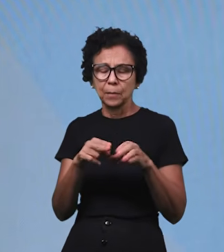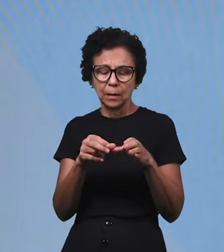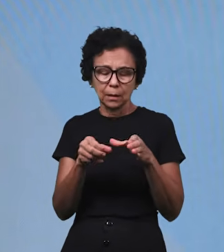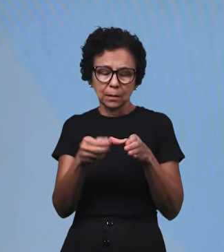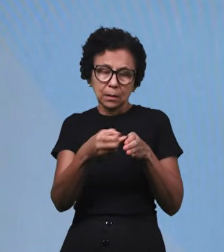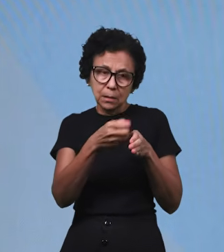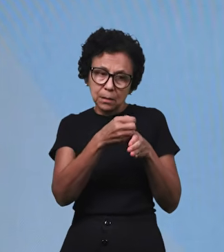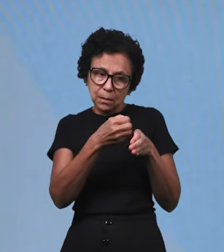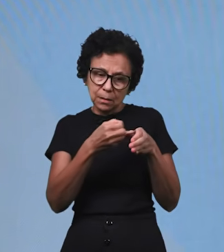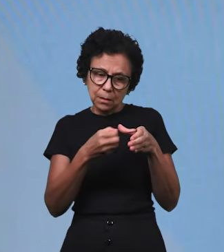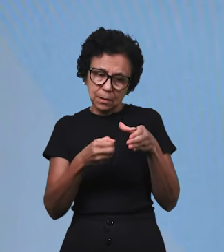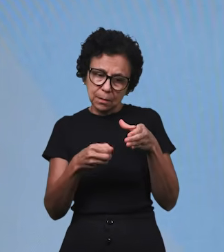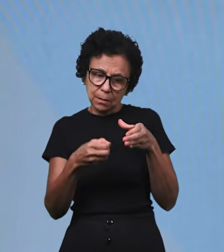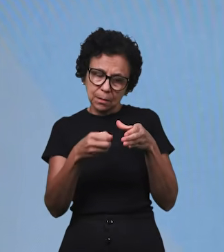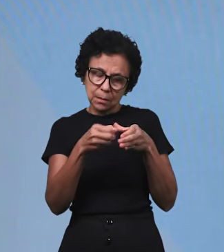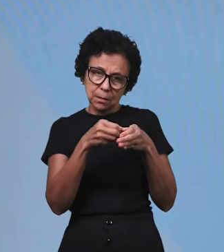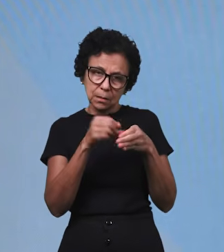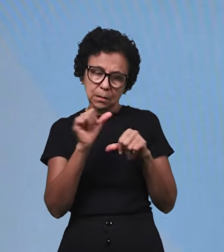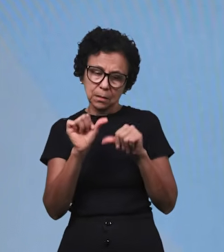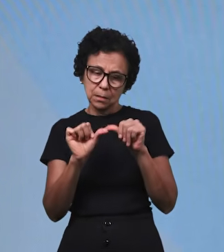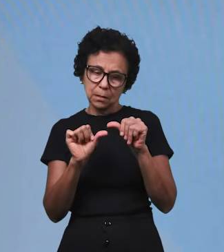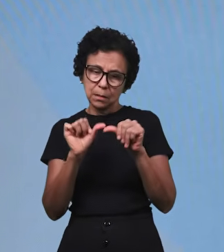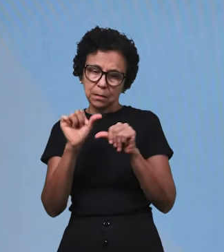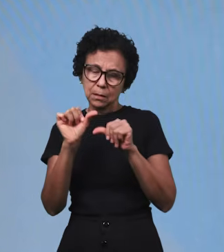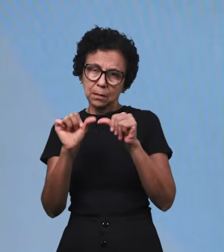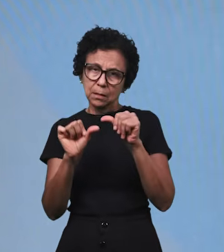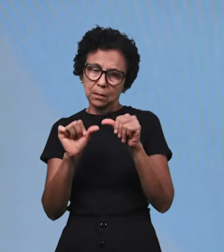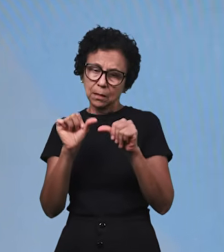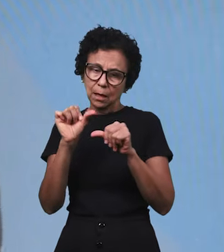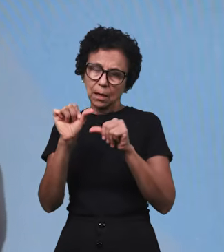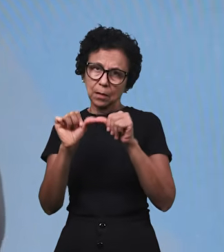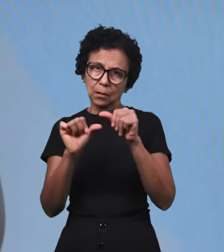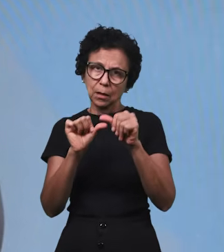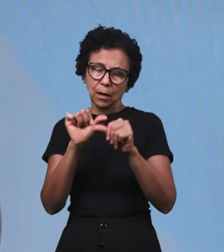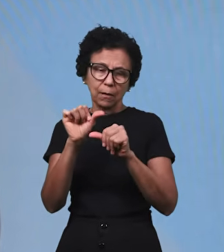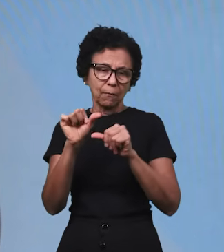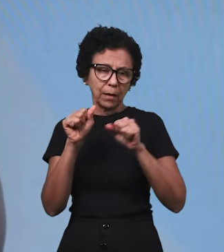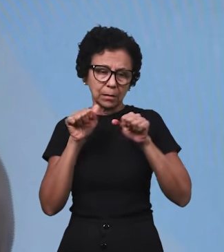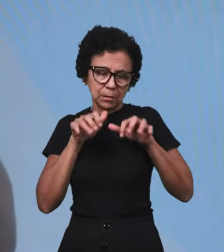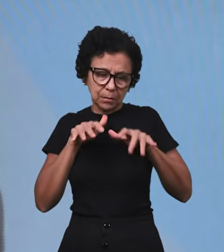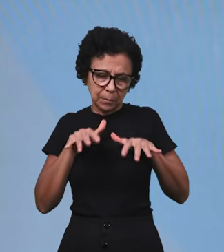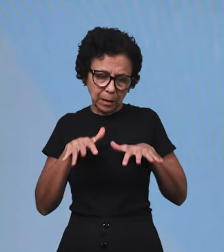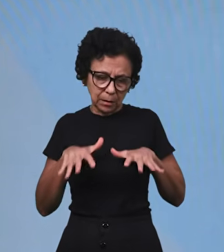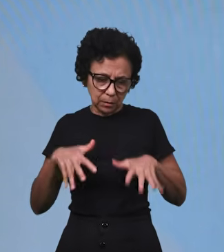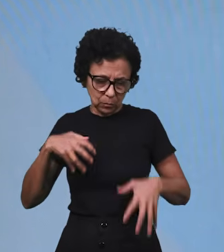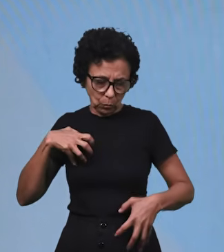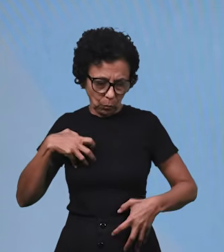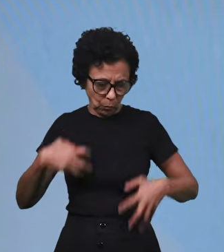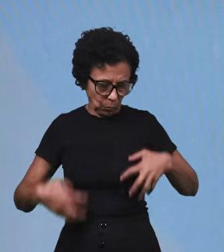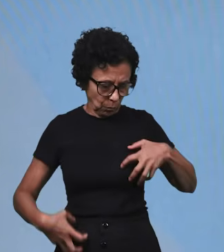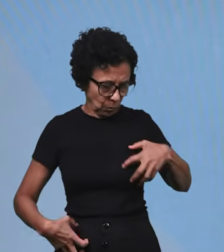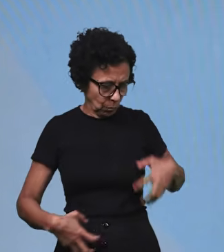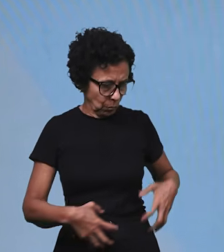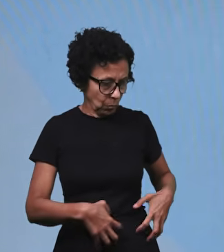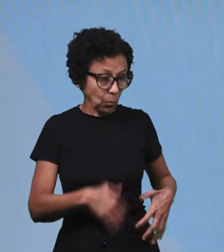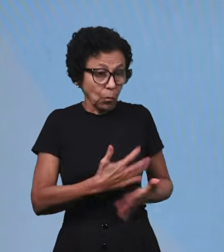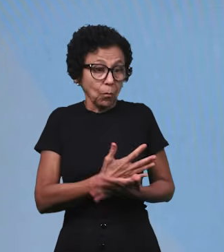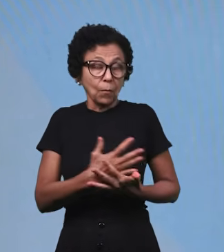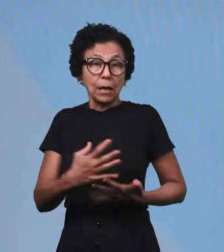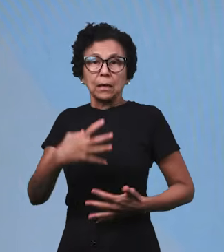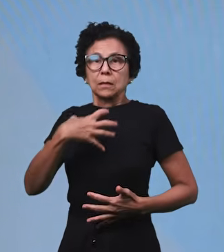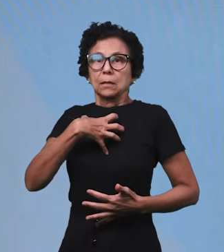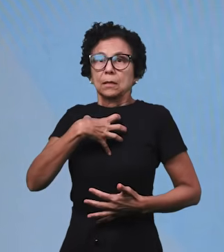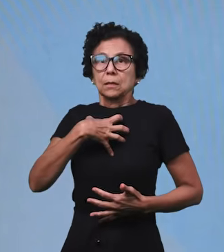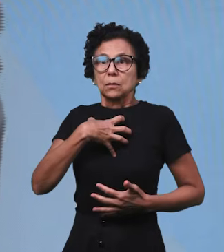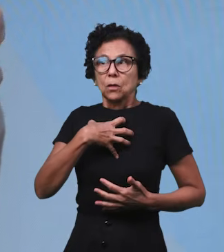E depois isso vai aumentando, vai passando para o tecido, depois para o órgão. E aí, quando você tem sintomas,